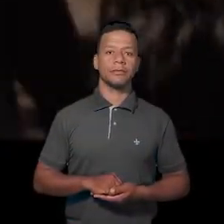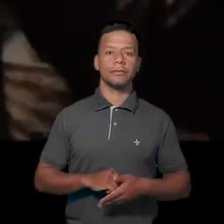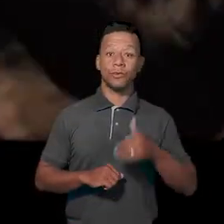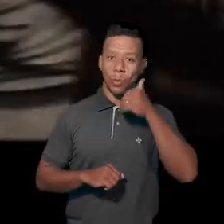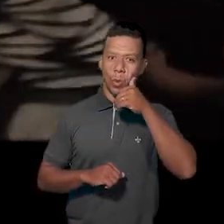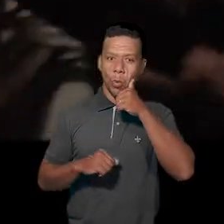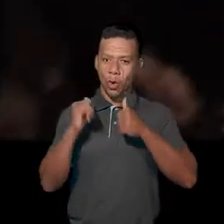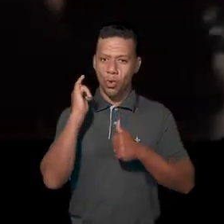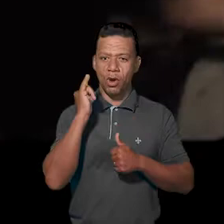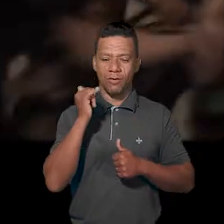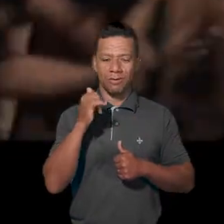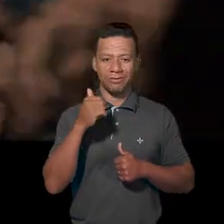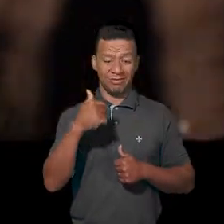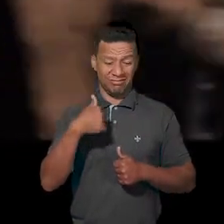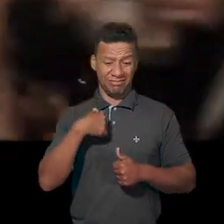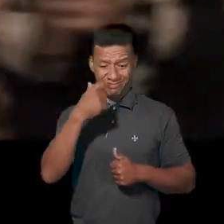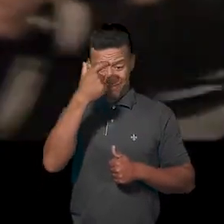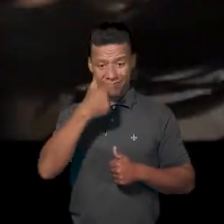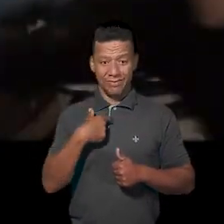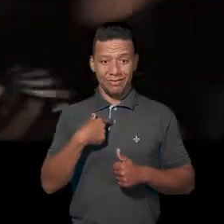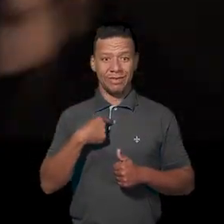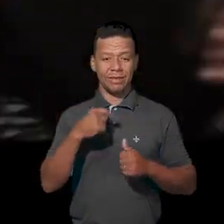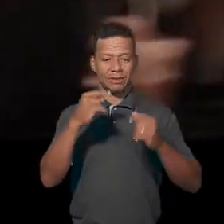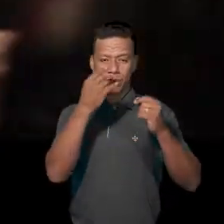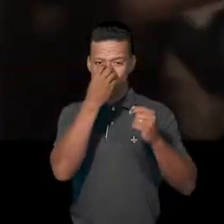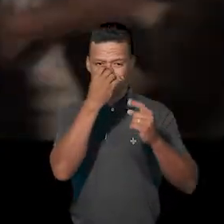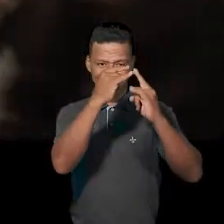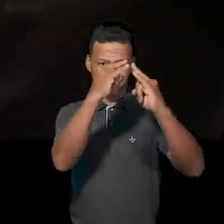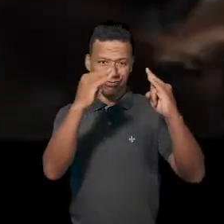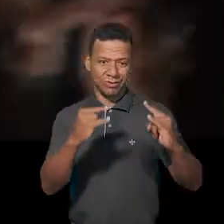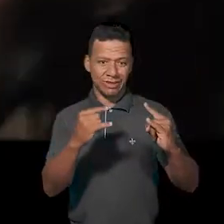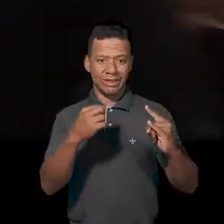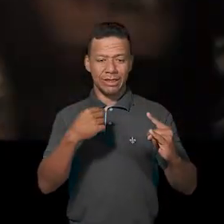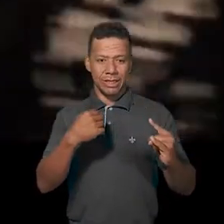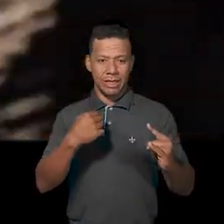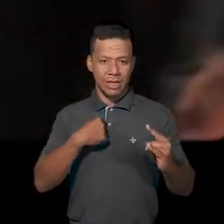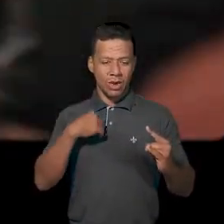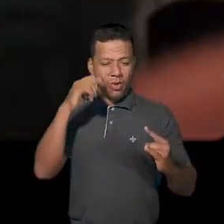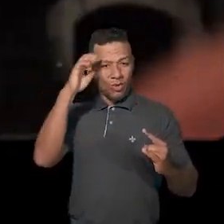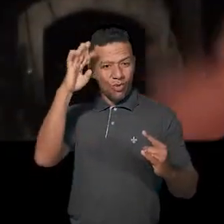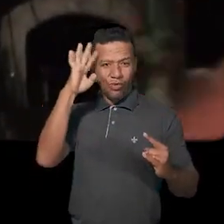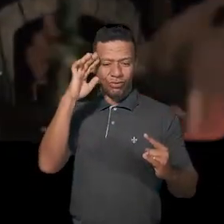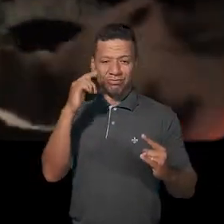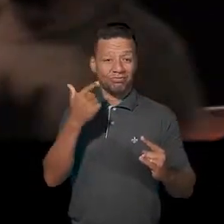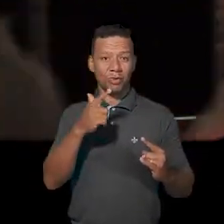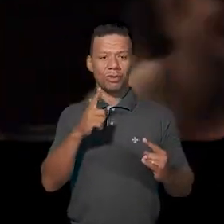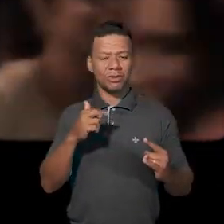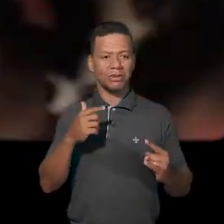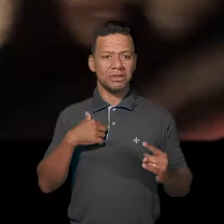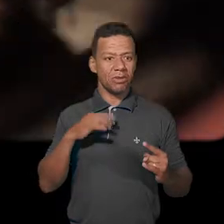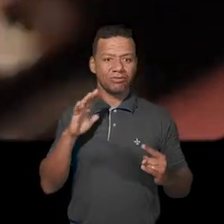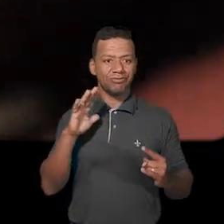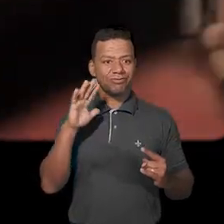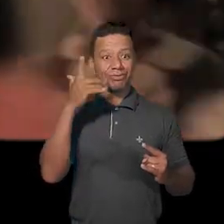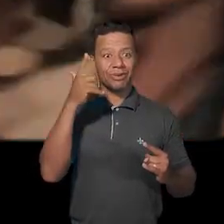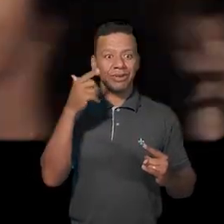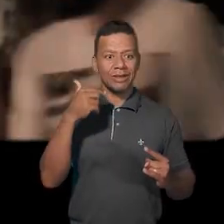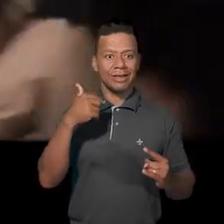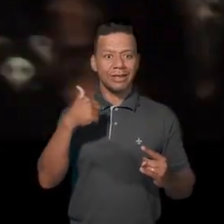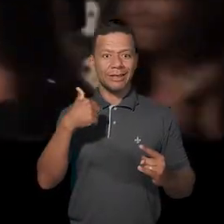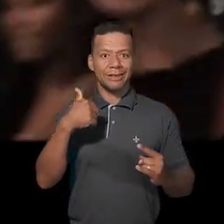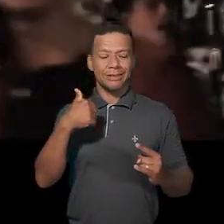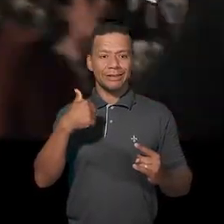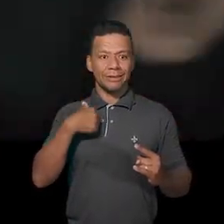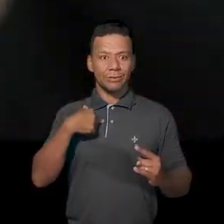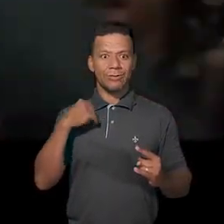O circo nunca foi um sonho para mim. Foi um acaso, um acontecimento. De repente, se tornou uma das